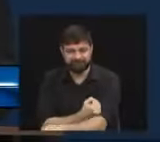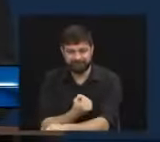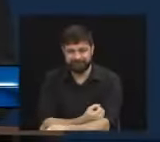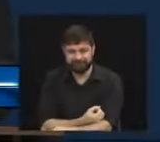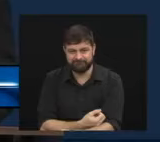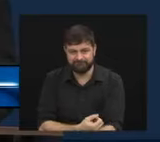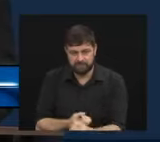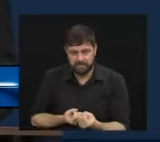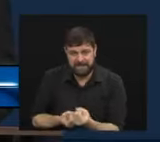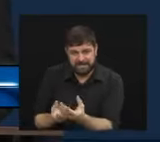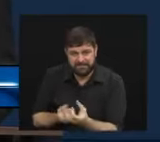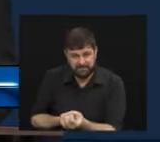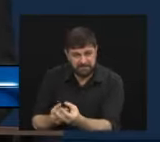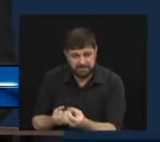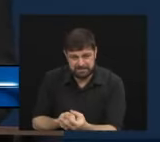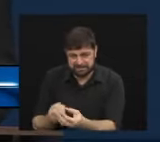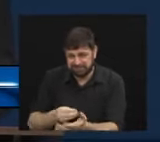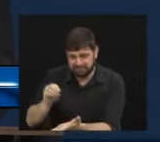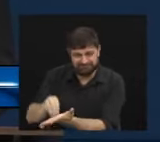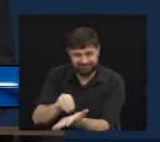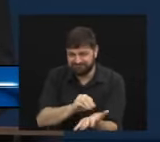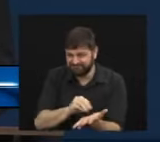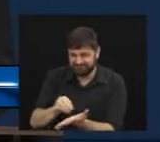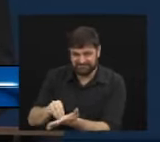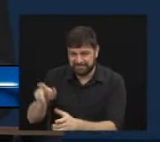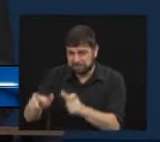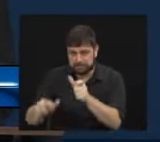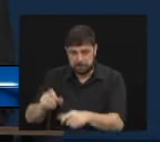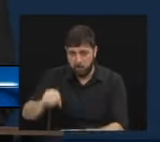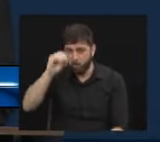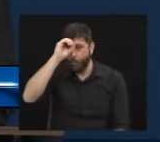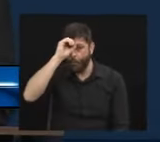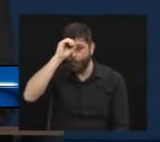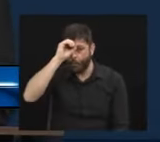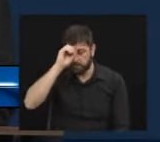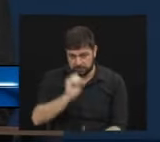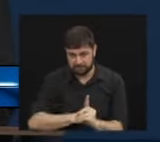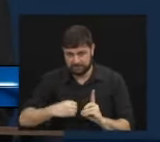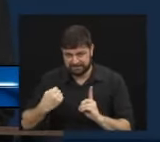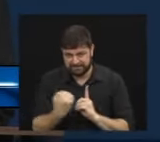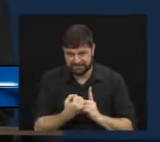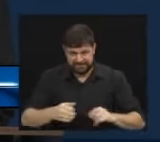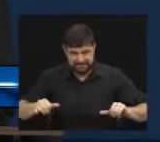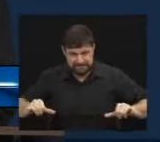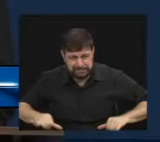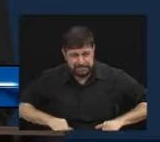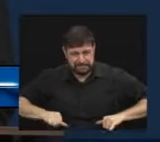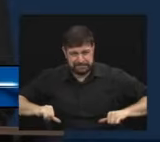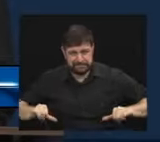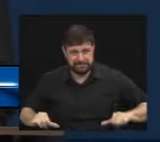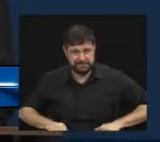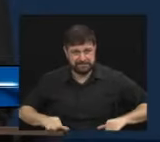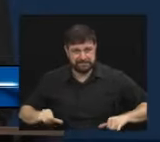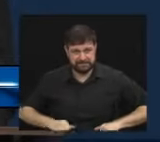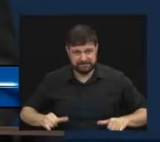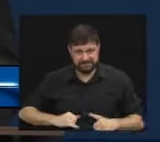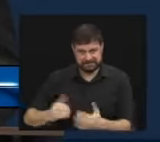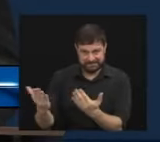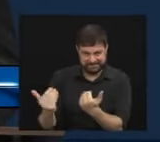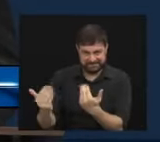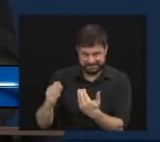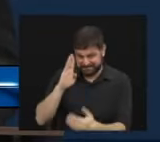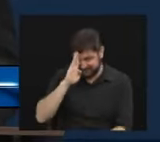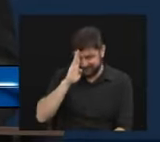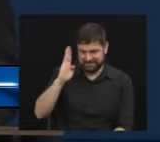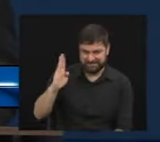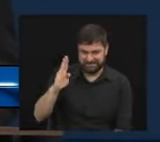vereador Nelson Osseri protocolou um projeto que acrescenta no calendário oficial do município de Campinas o Junho Branco. Na segunda